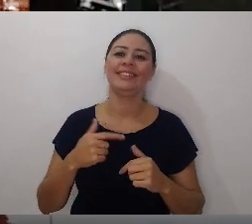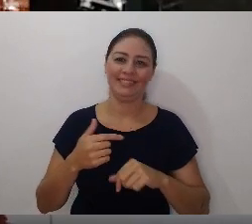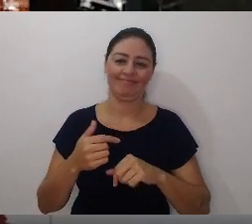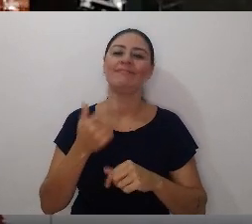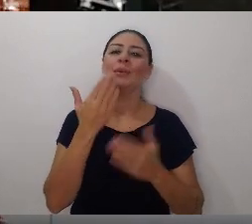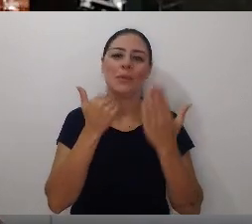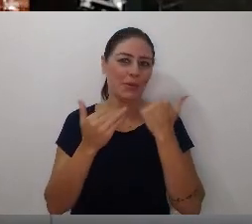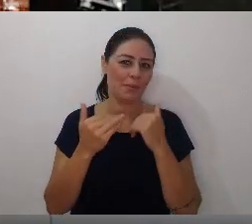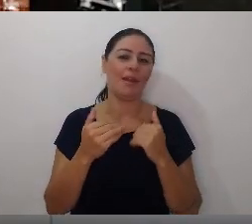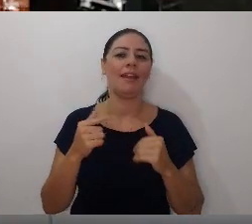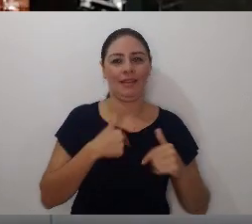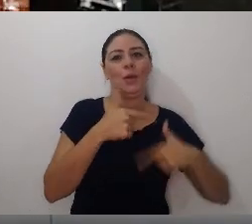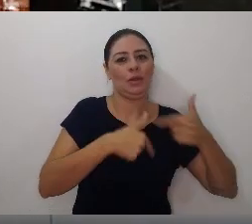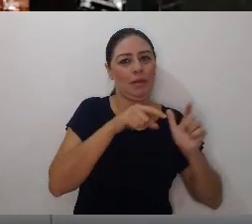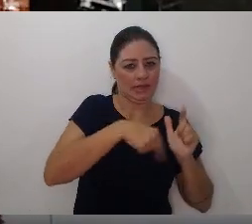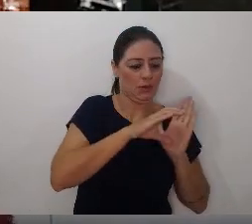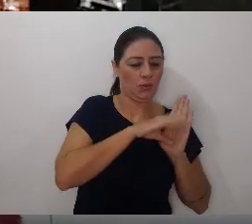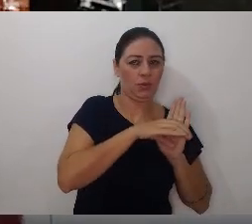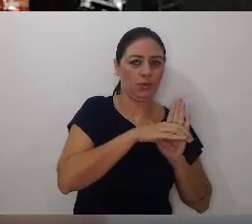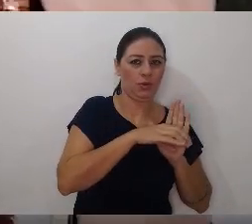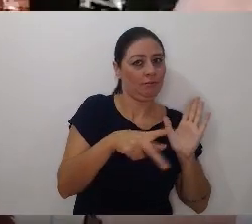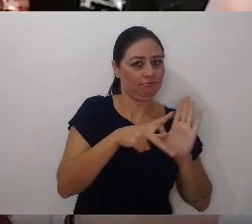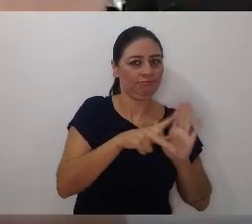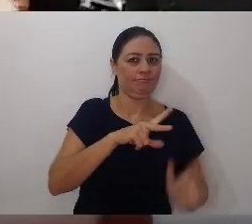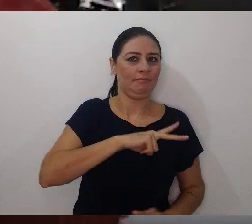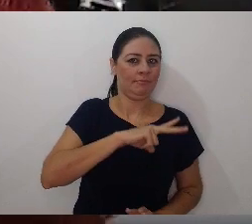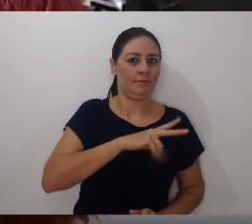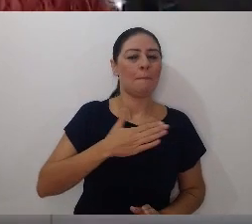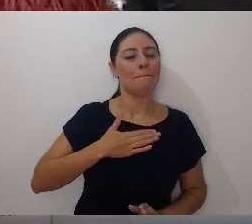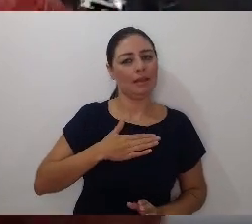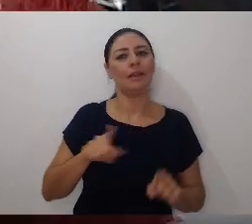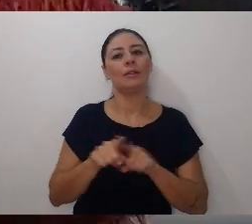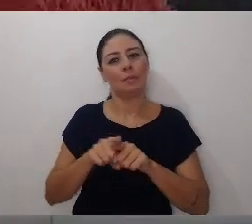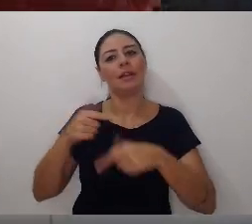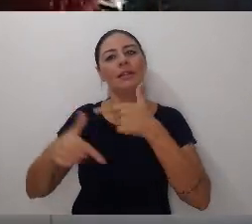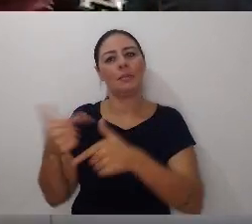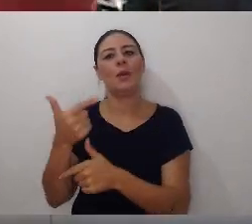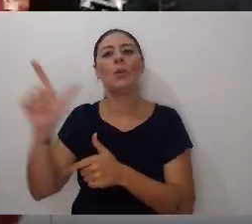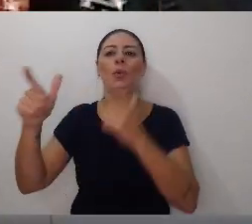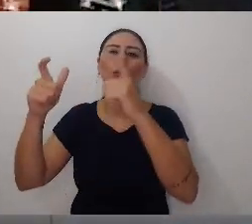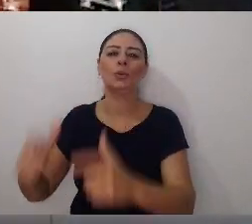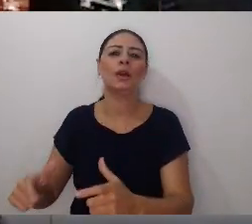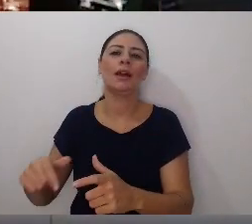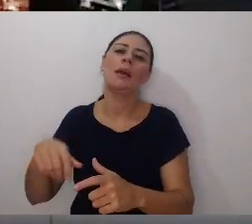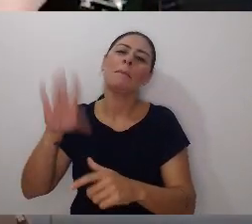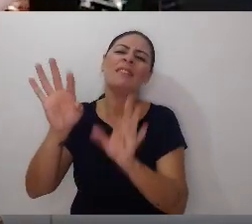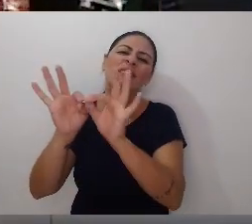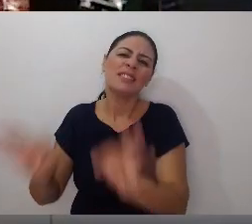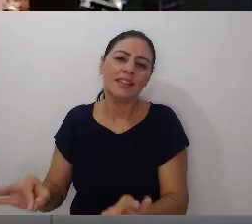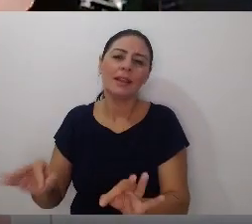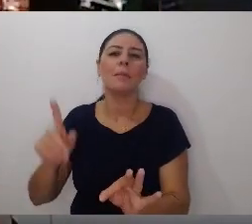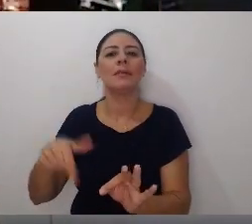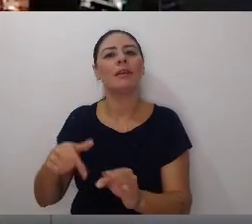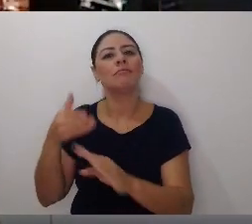saciedade precoce. Evita a obesidade, porque a criança... Eu trabalho num outro lugar, além daqui do consultório, que é uma clínica mais